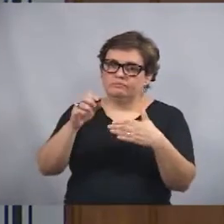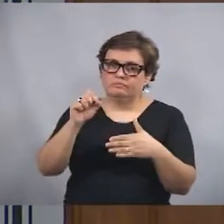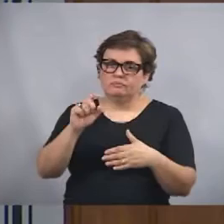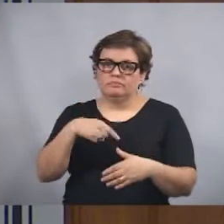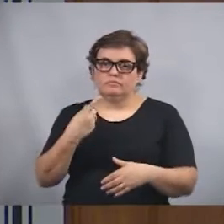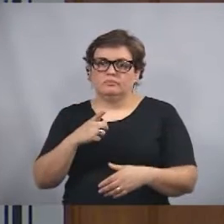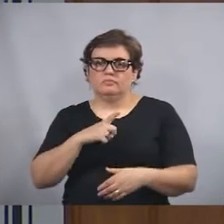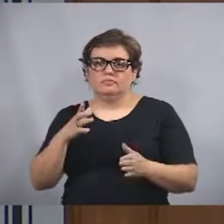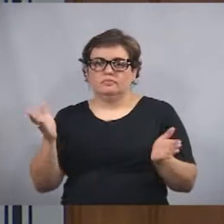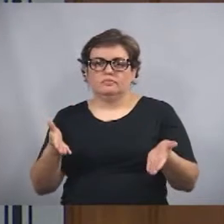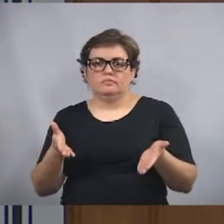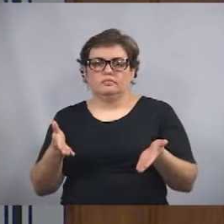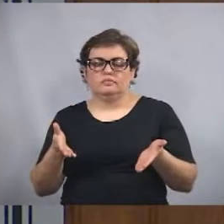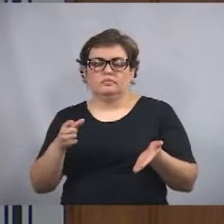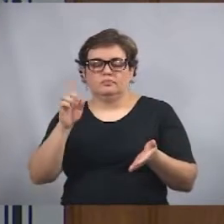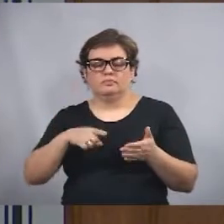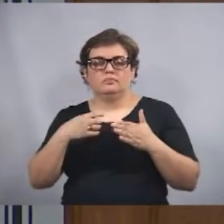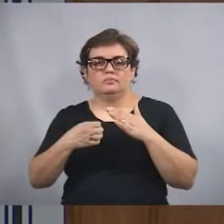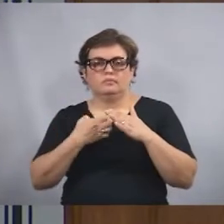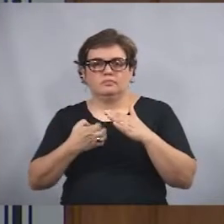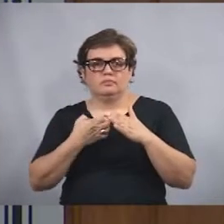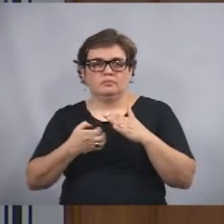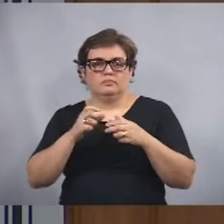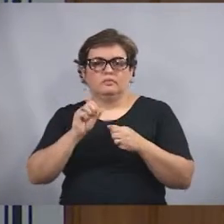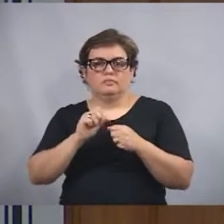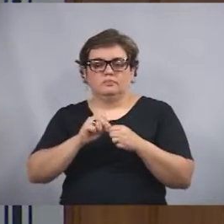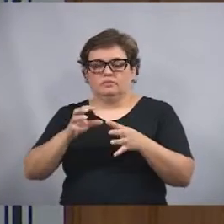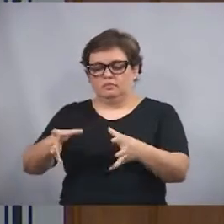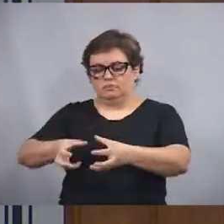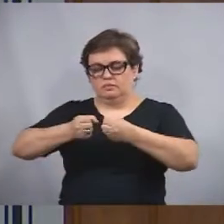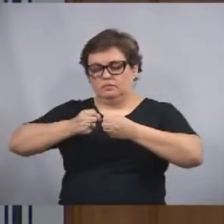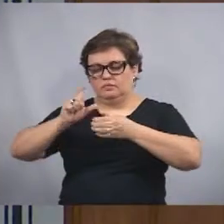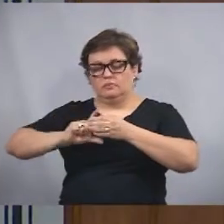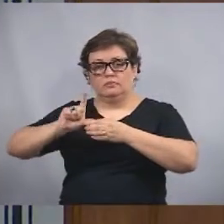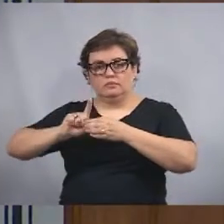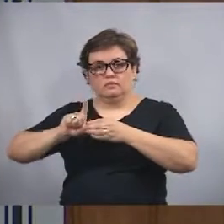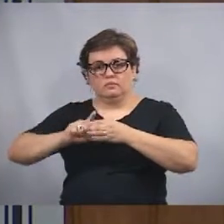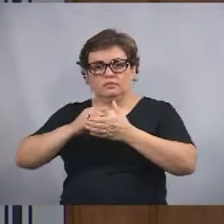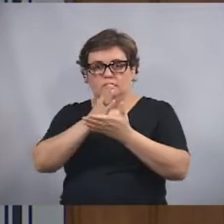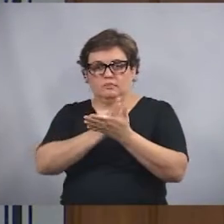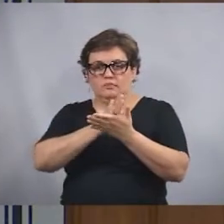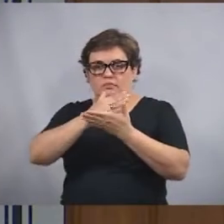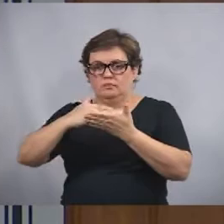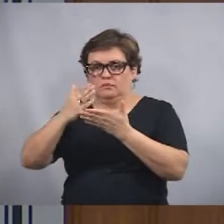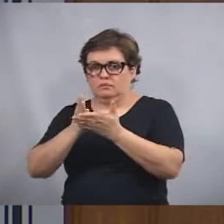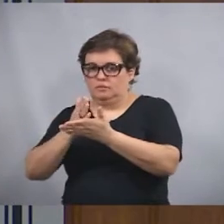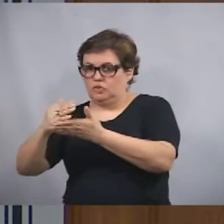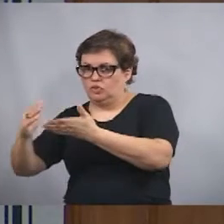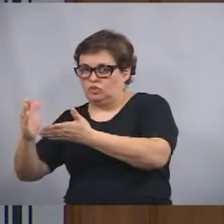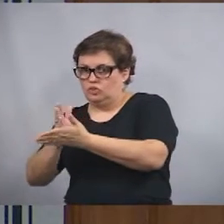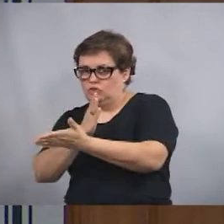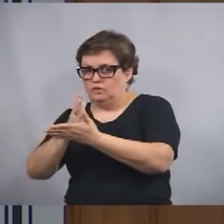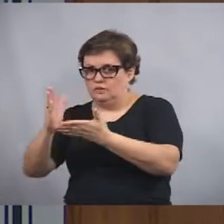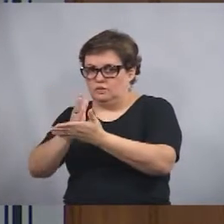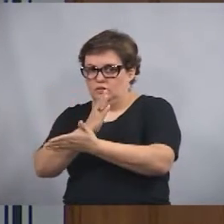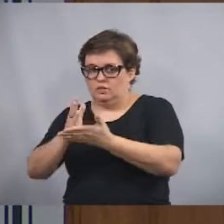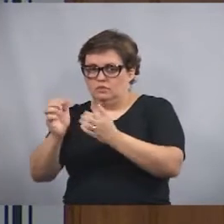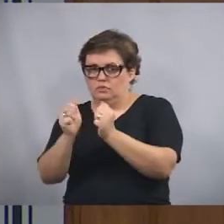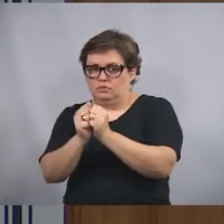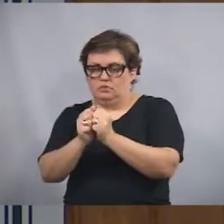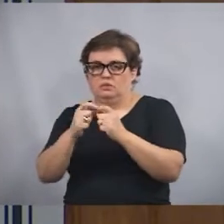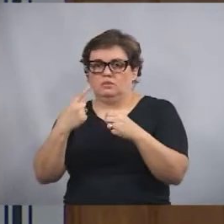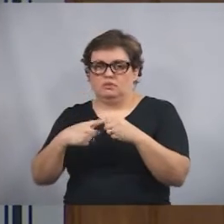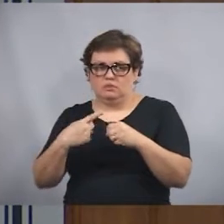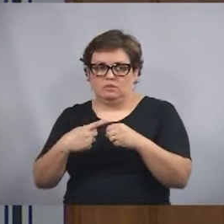nós temos hoje é uma empresa fazendo a coleta dividindo com município né o que diz a coleta